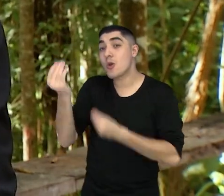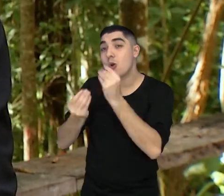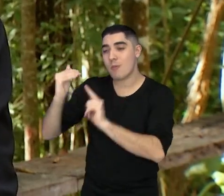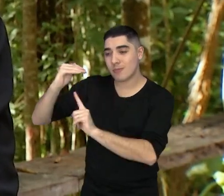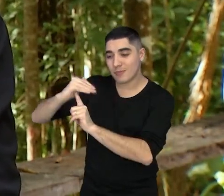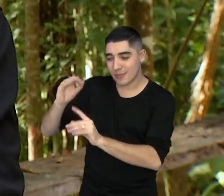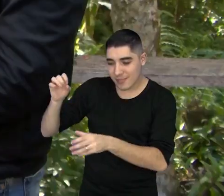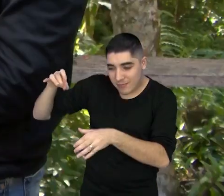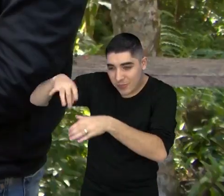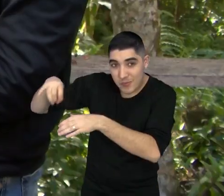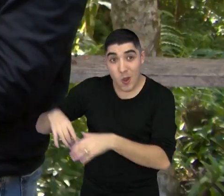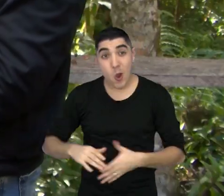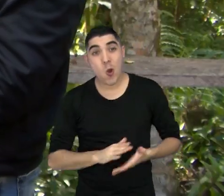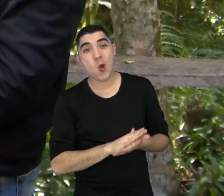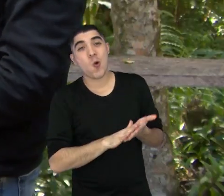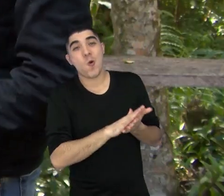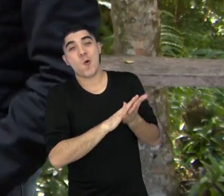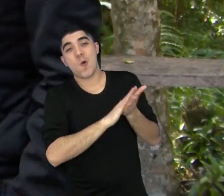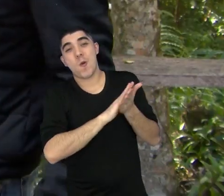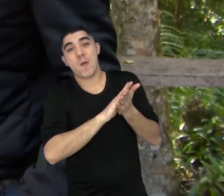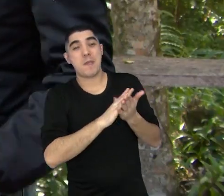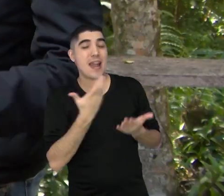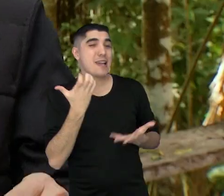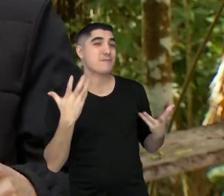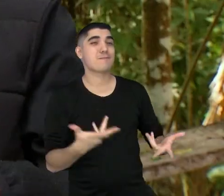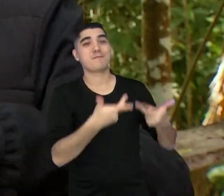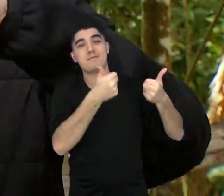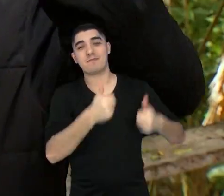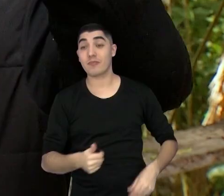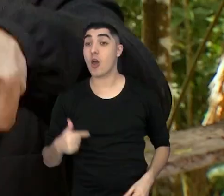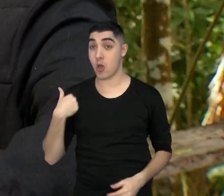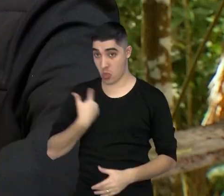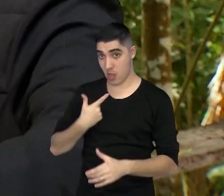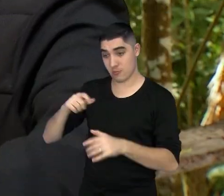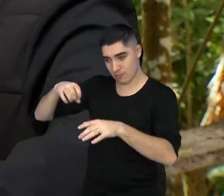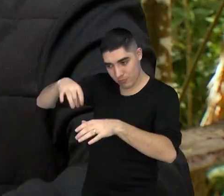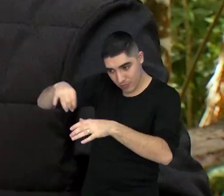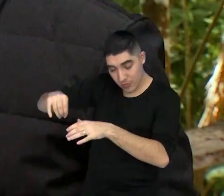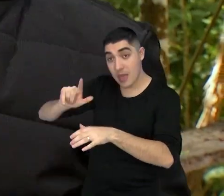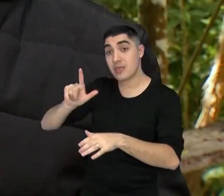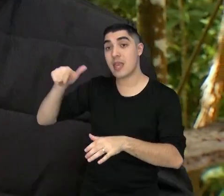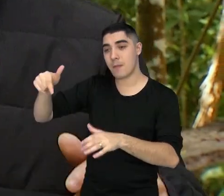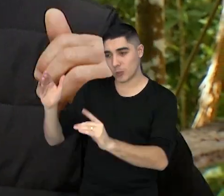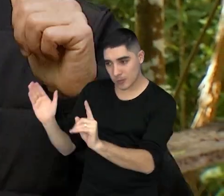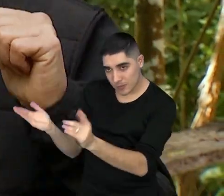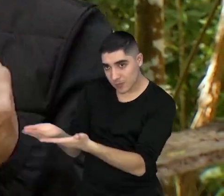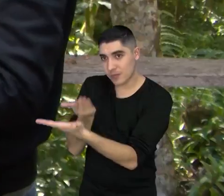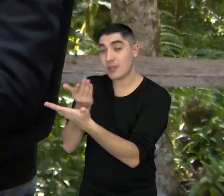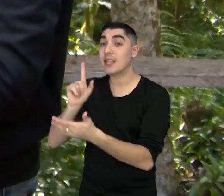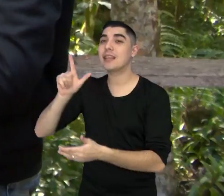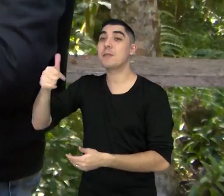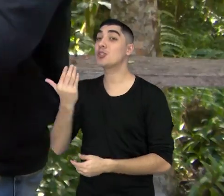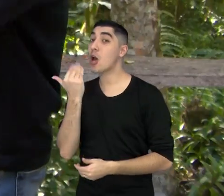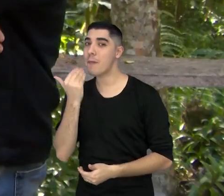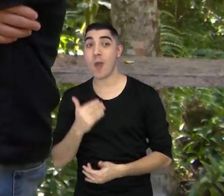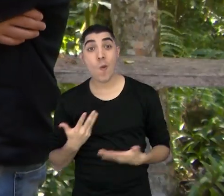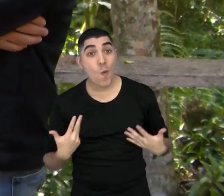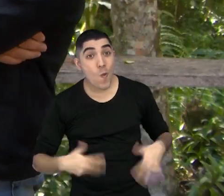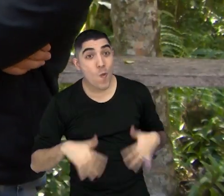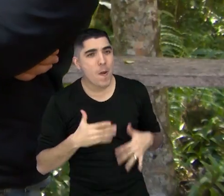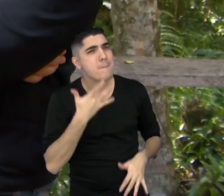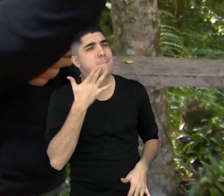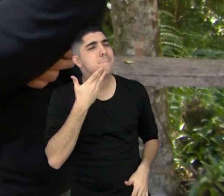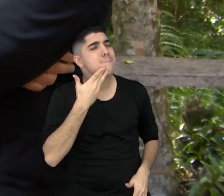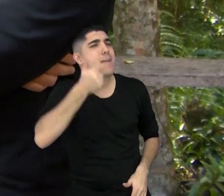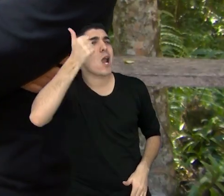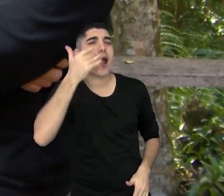plantar shiitake hoje. Opa, que maravilha! Vamos aprender a plantar, nós vamos colher e nós vamos comer. Ai, que delícia, a melhor